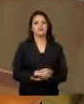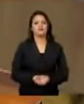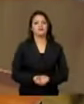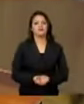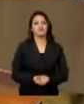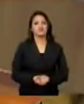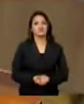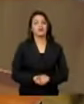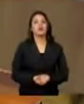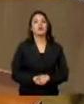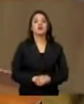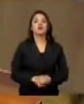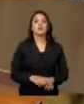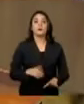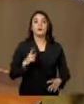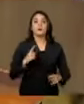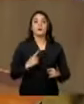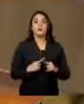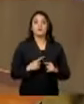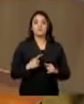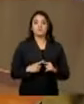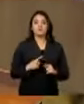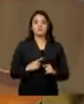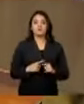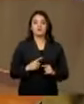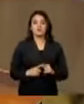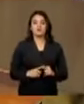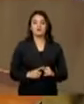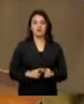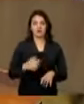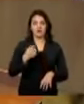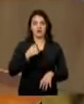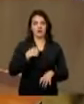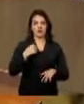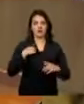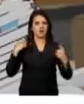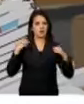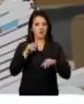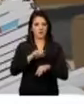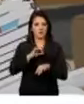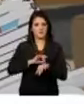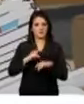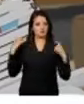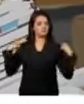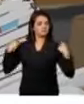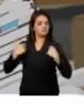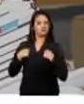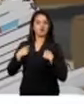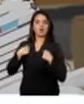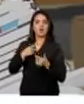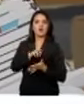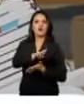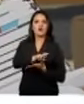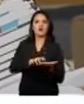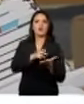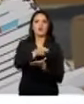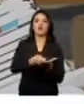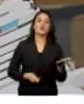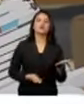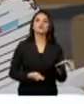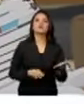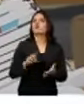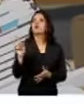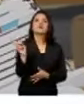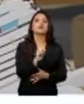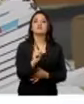enquanto eu estiver com a capa sob os ombros, como relator, não inserirei, a